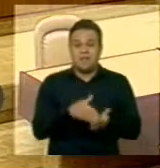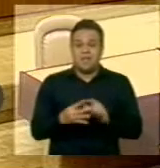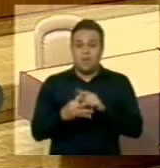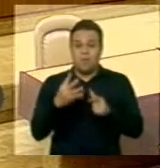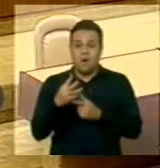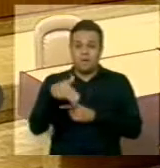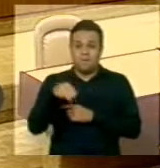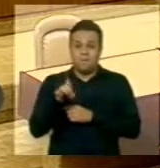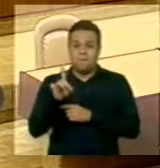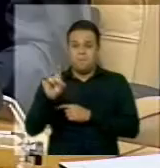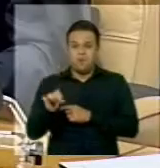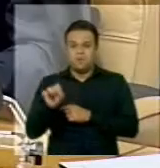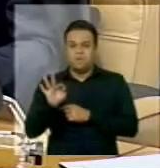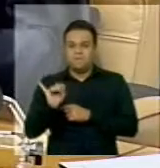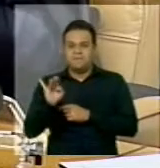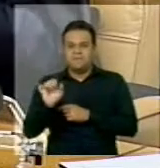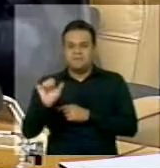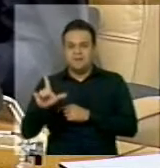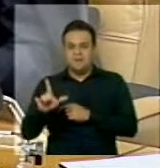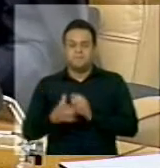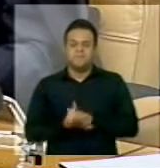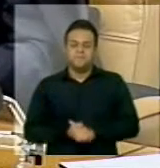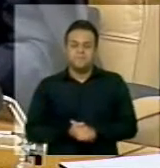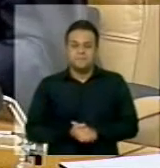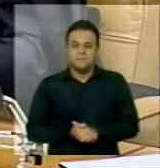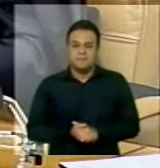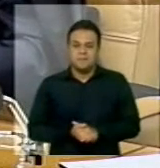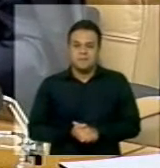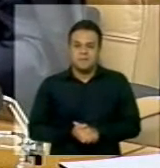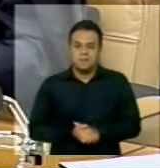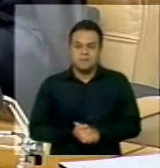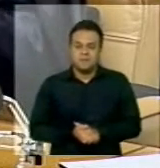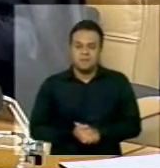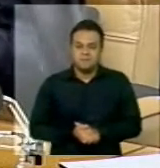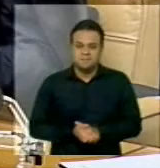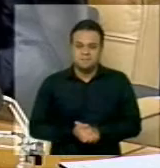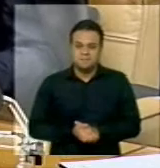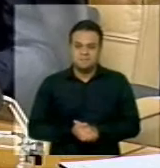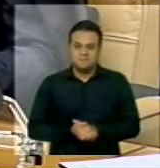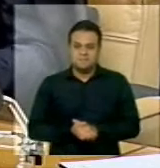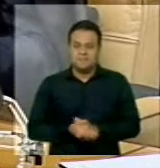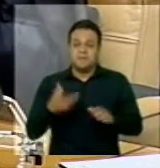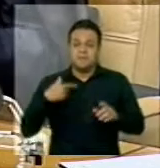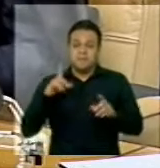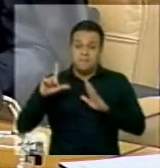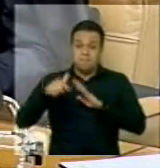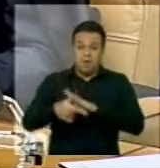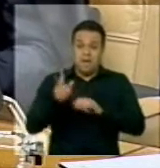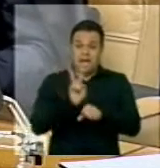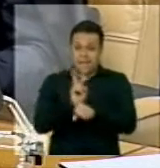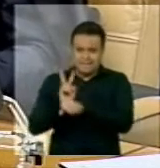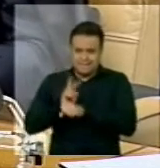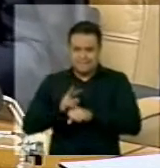Esse é o X desse segundo ponto. Entendo que, após analisar a questão,